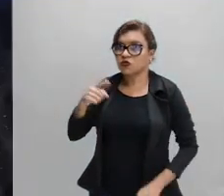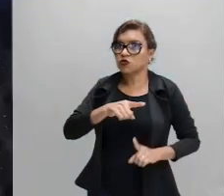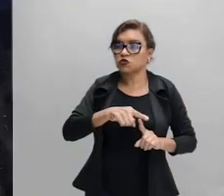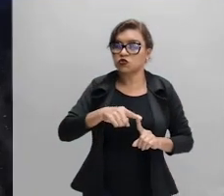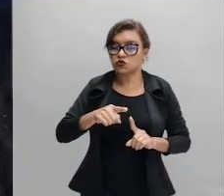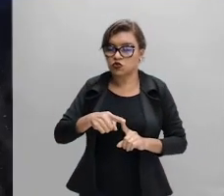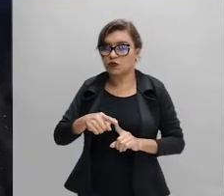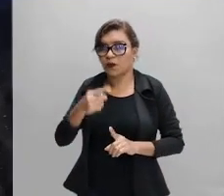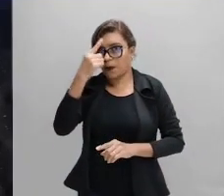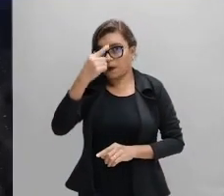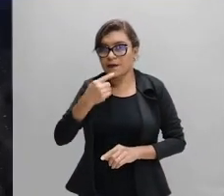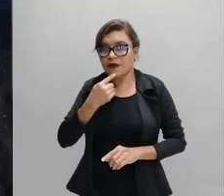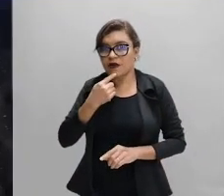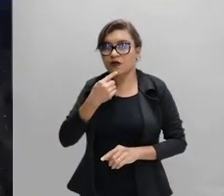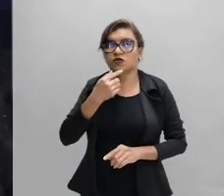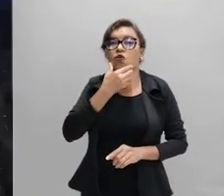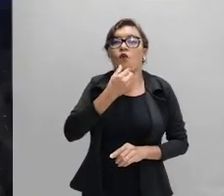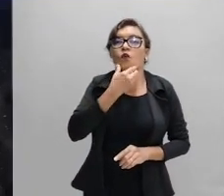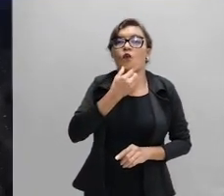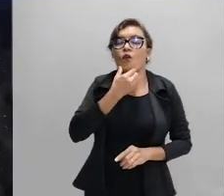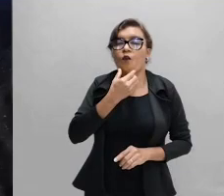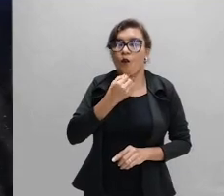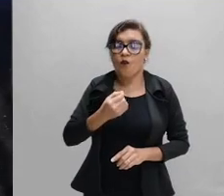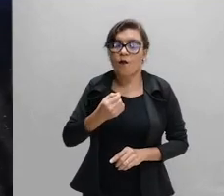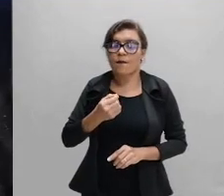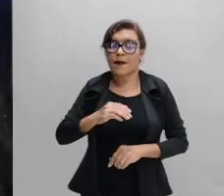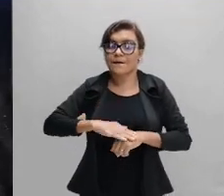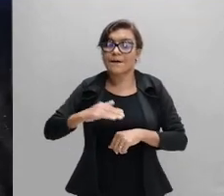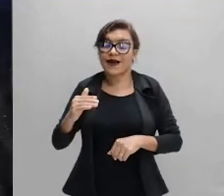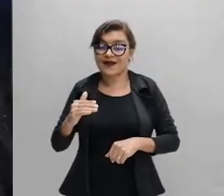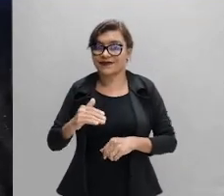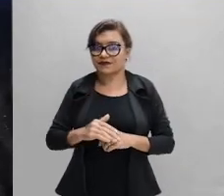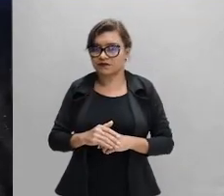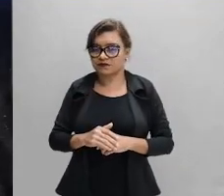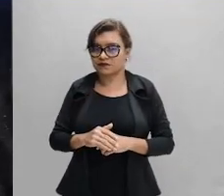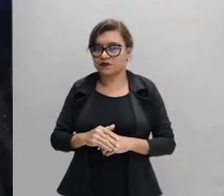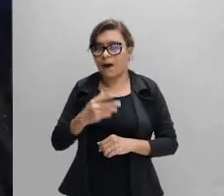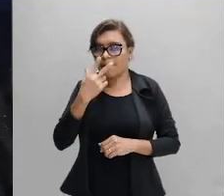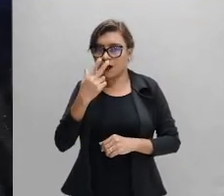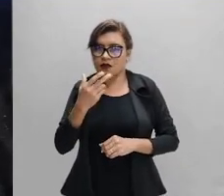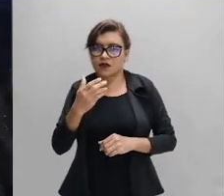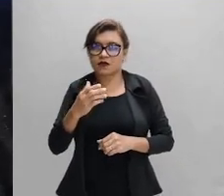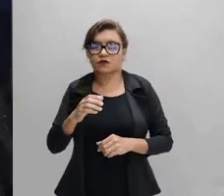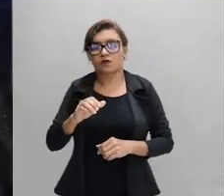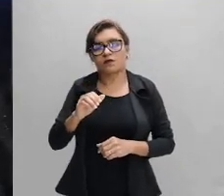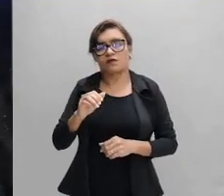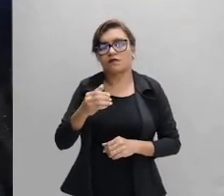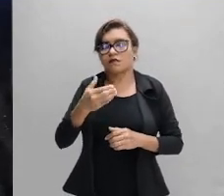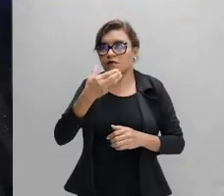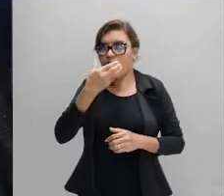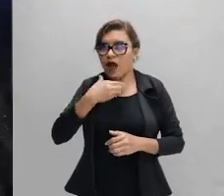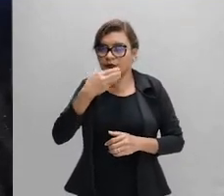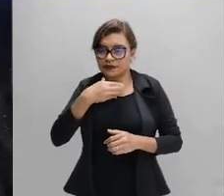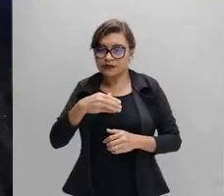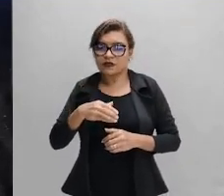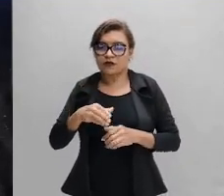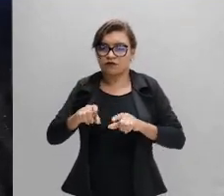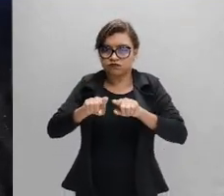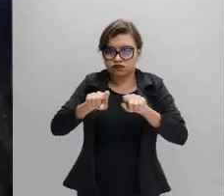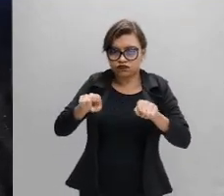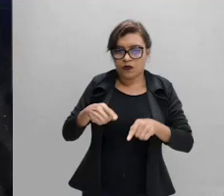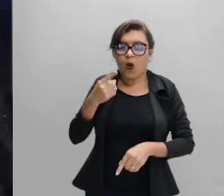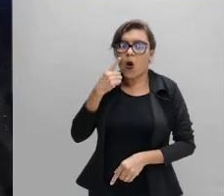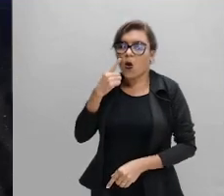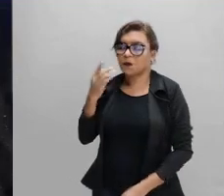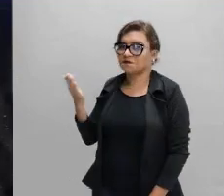geralmente acontece mais com os homens. Formato de uma maçã, região da cintura, crista ilíaca,